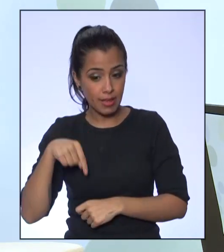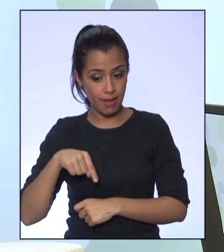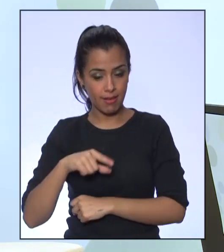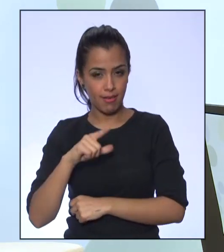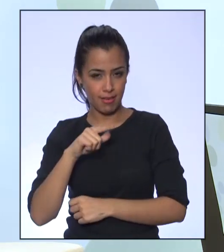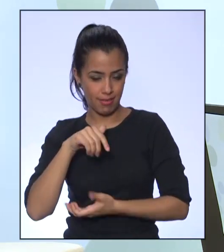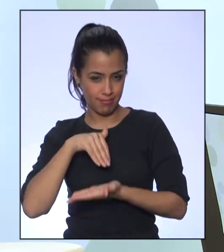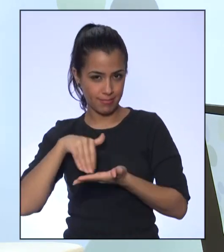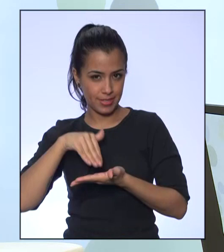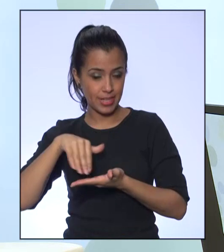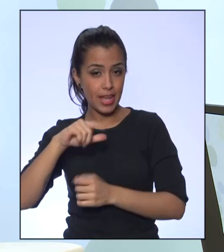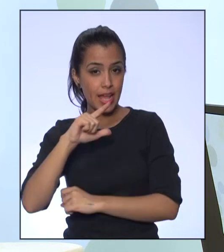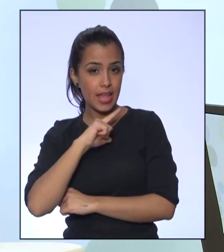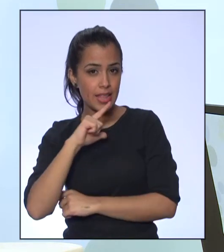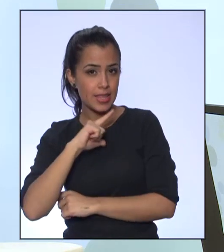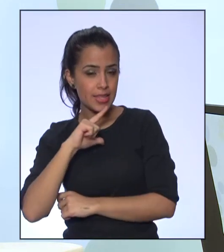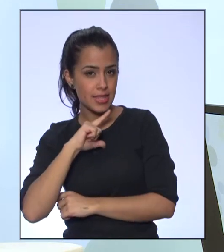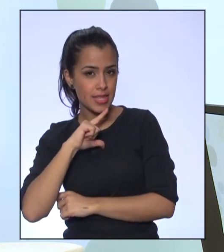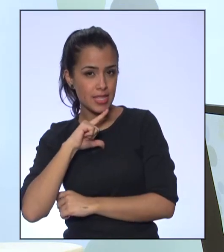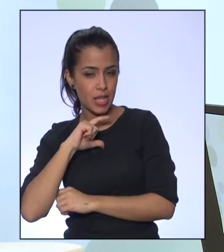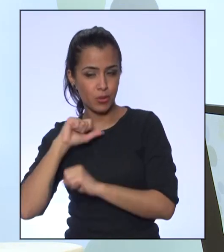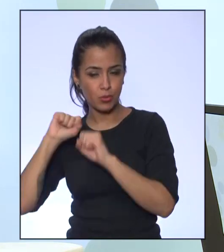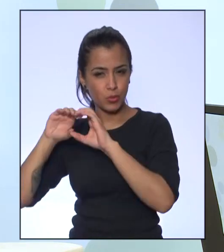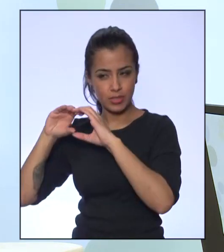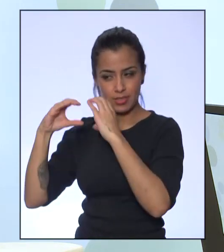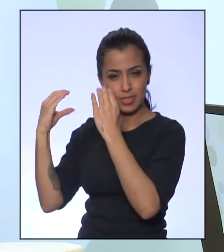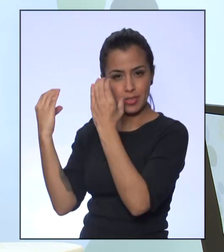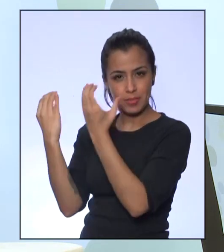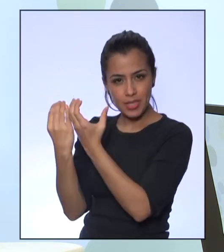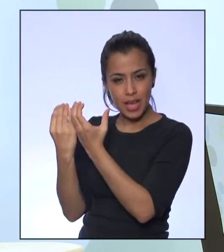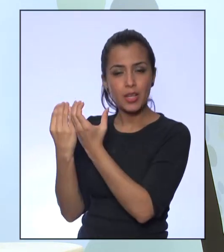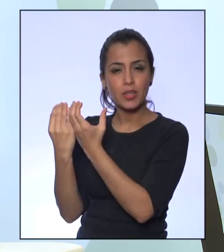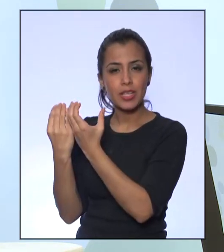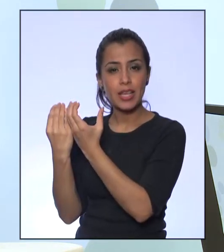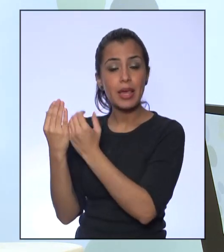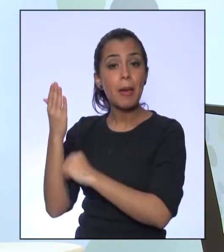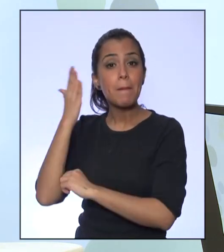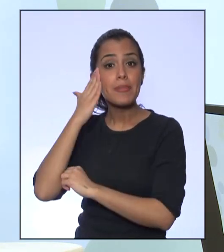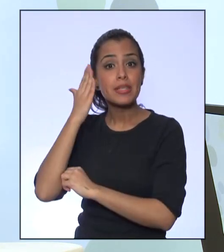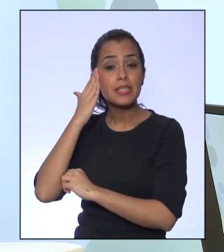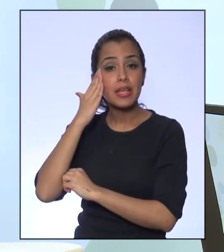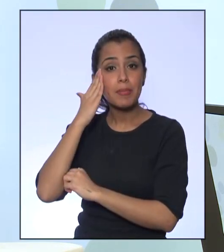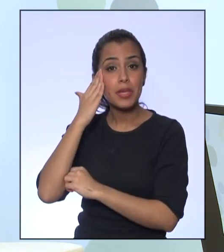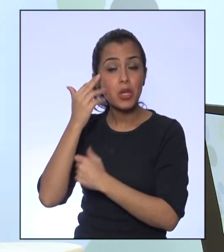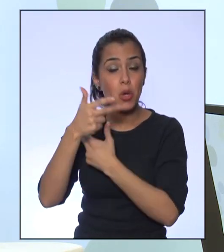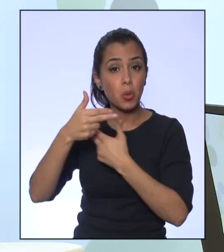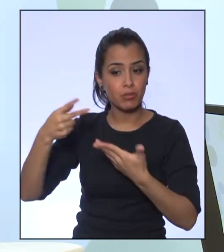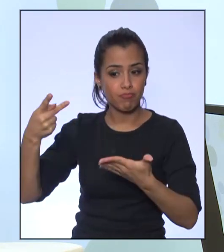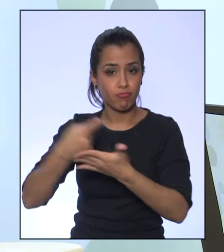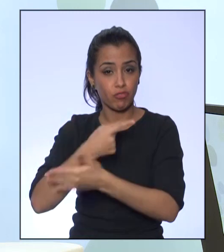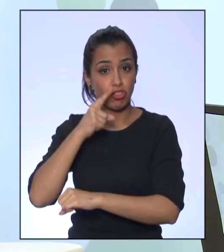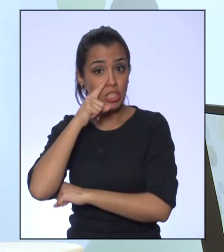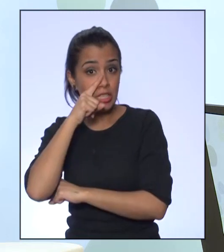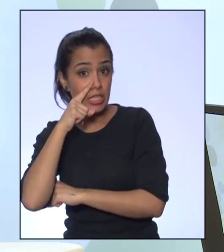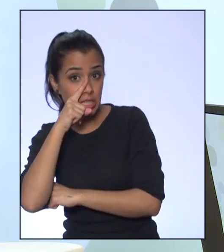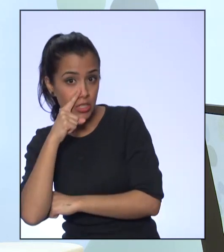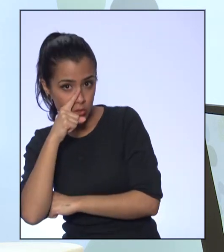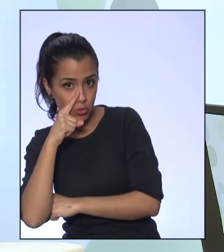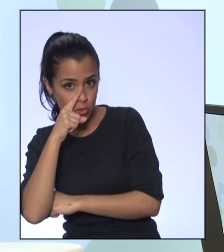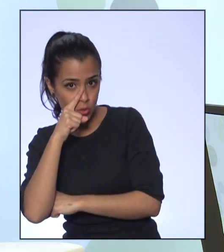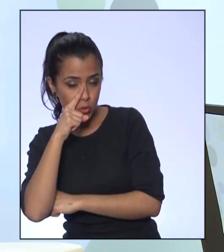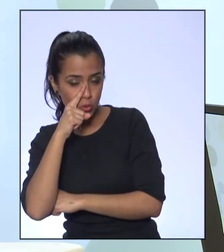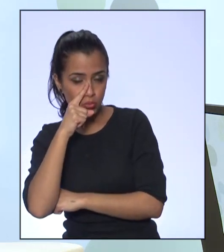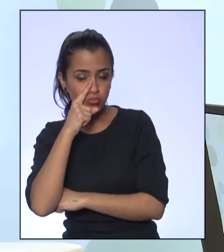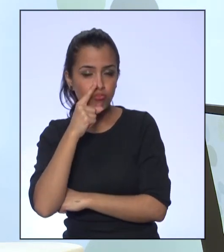Secretaria um seminário sobre redução de riscos e desastres. Então, a gente já está no 3º seminário e sempre a